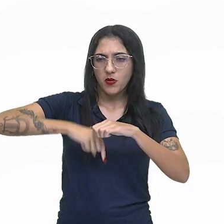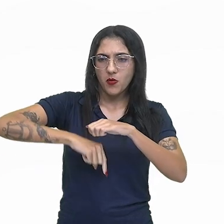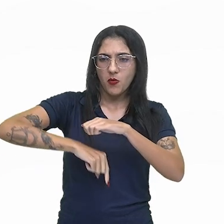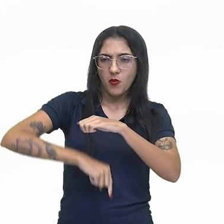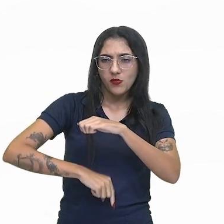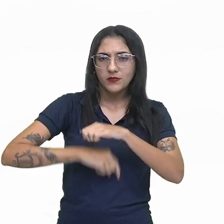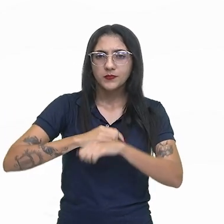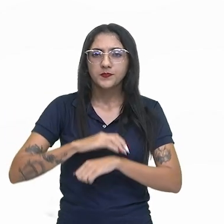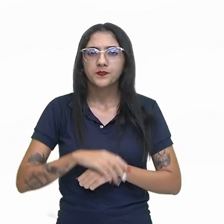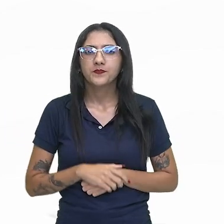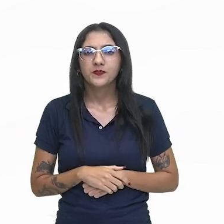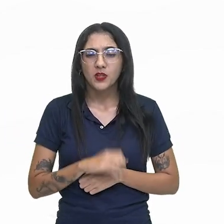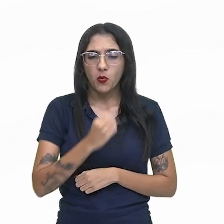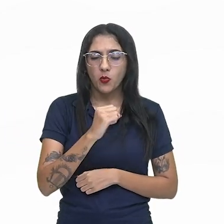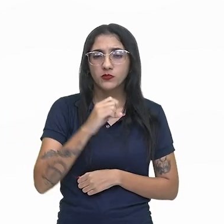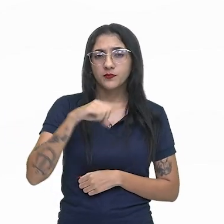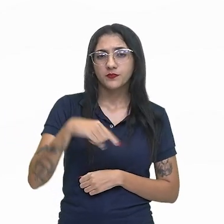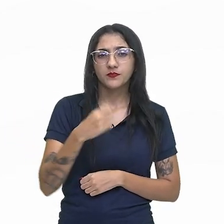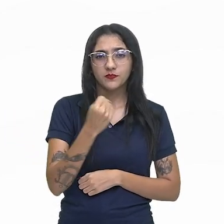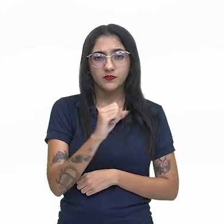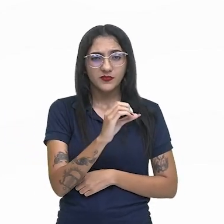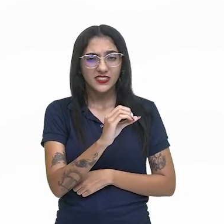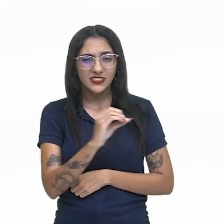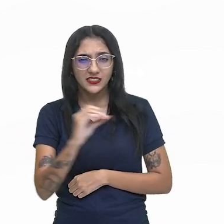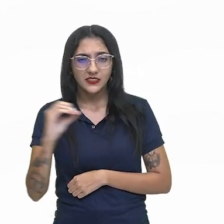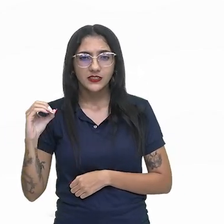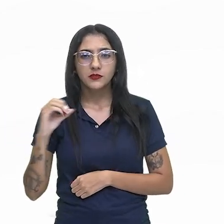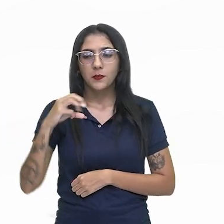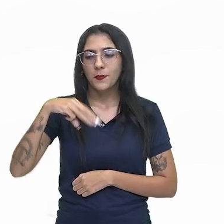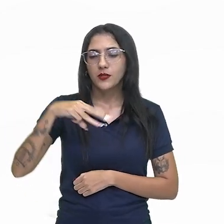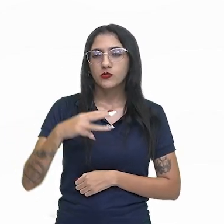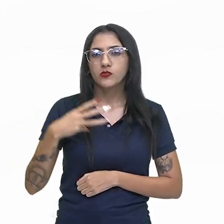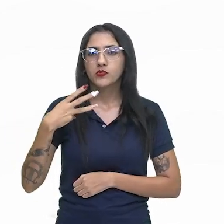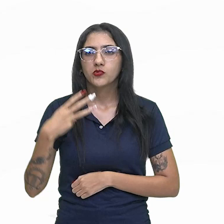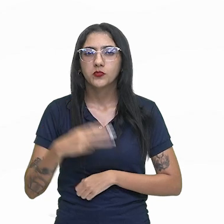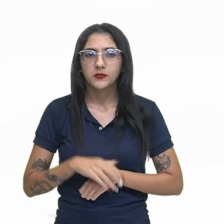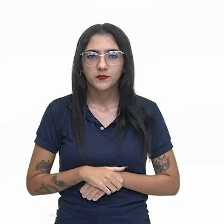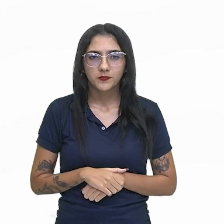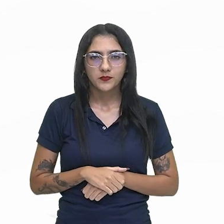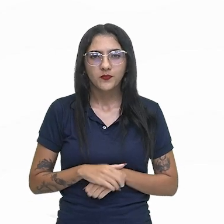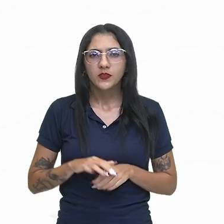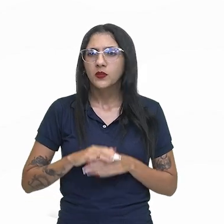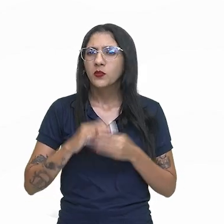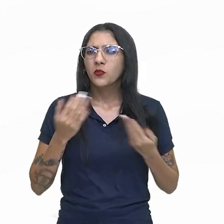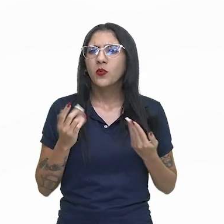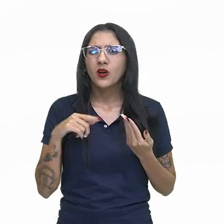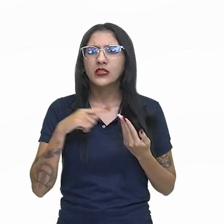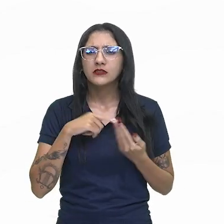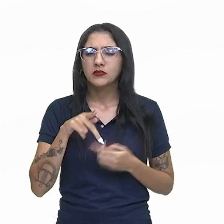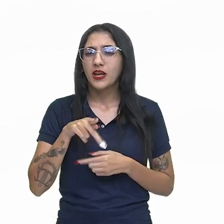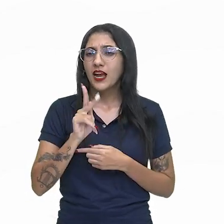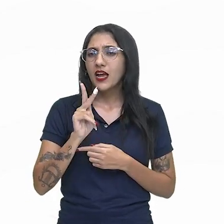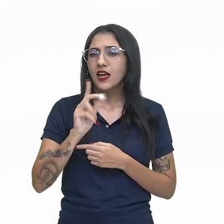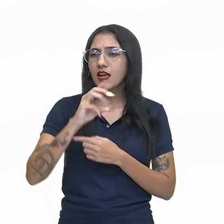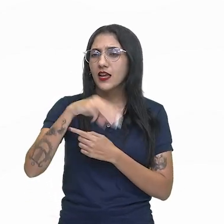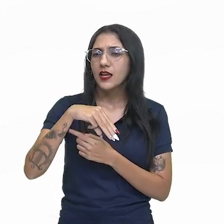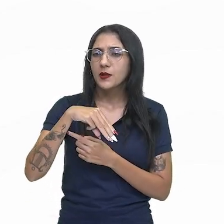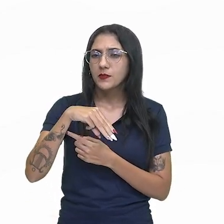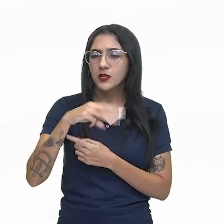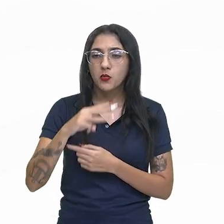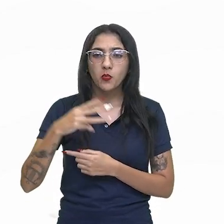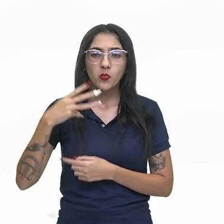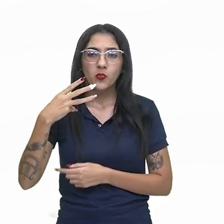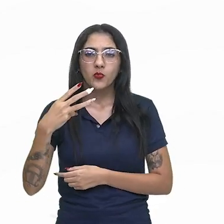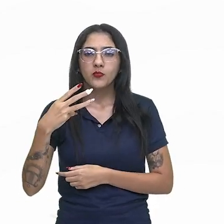8.800.000 metros cúbicos de terra. Isso equivale a quantos quilômetros cúbicos?